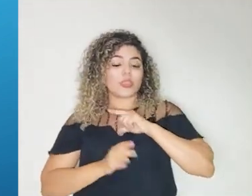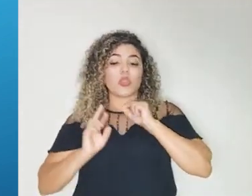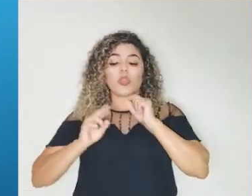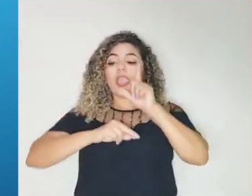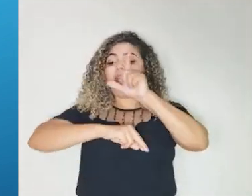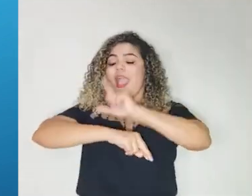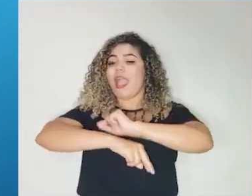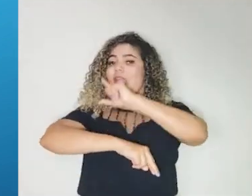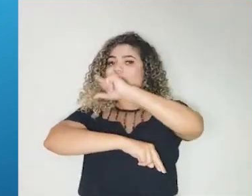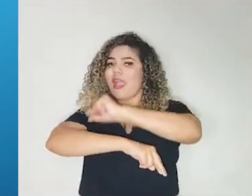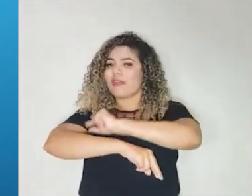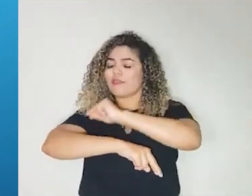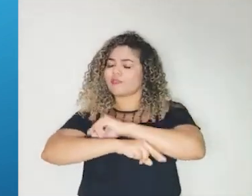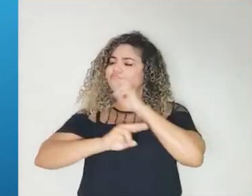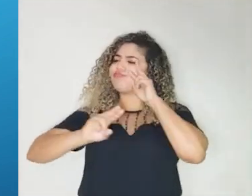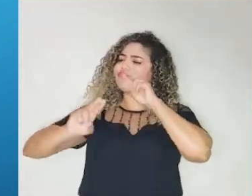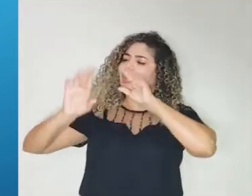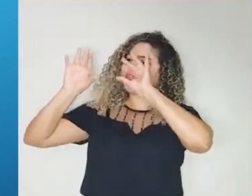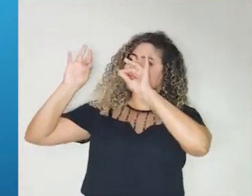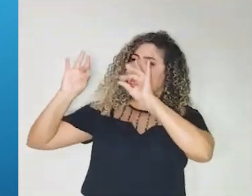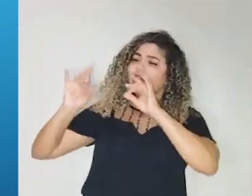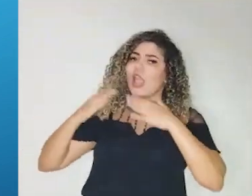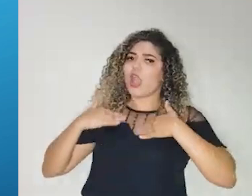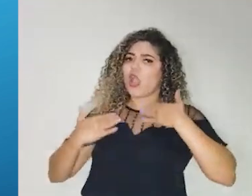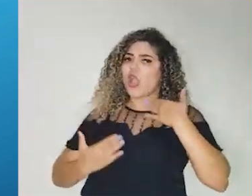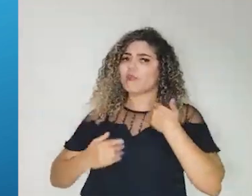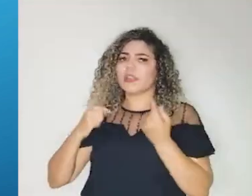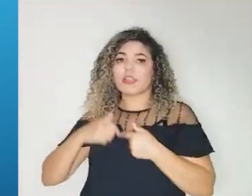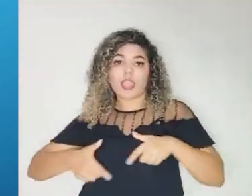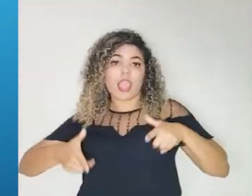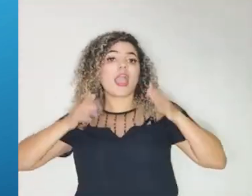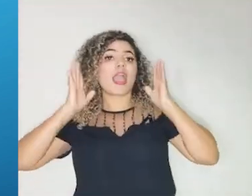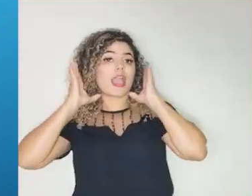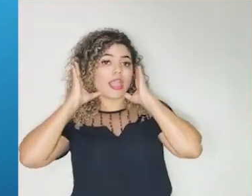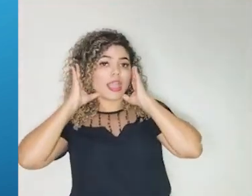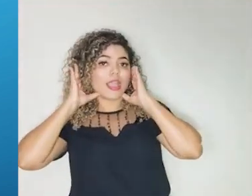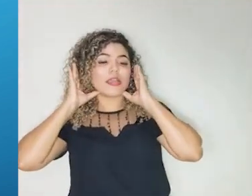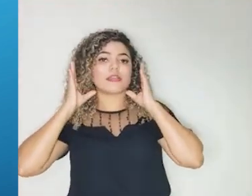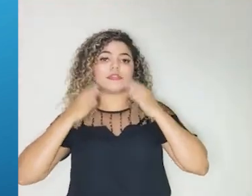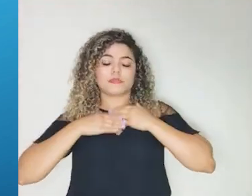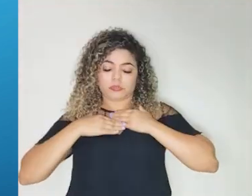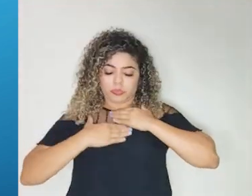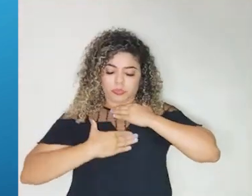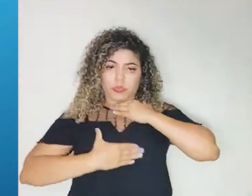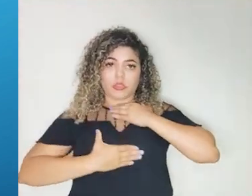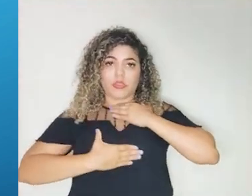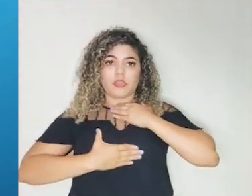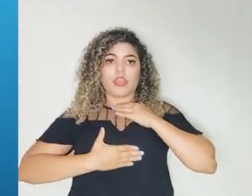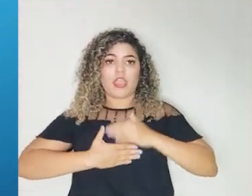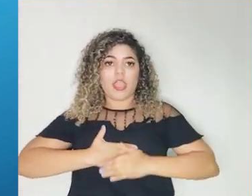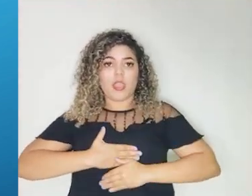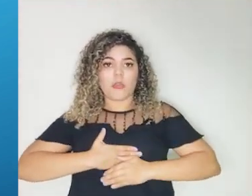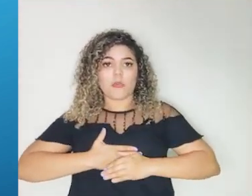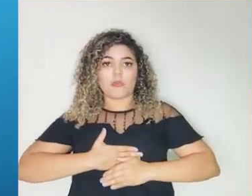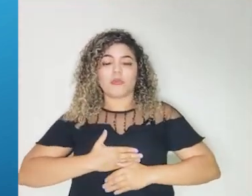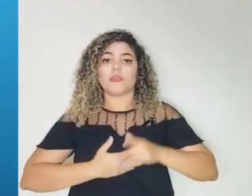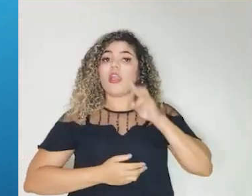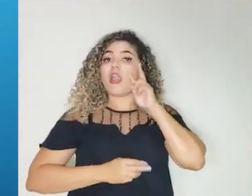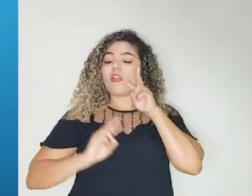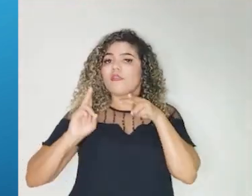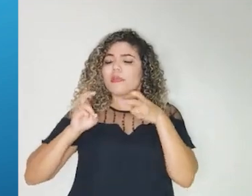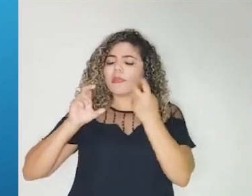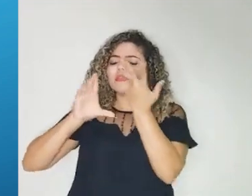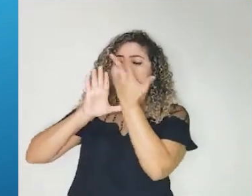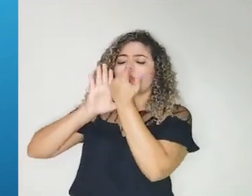representante, um gafanhoto. Esses animais possuem como divisão cabeça, tórax e abdômen. Então vamos aqui